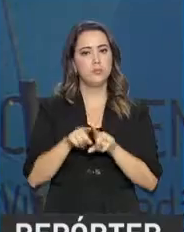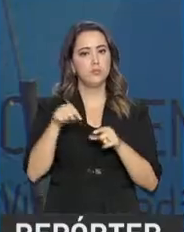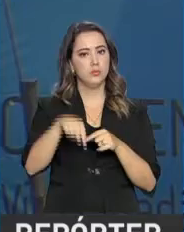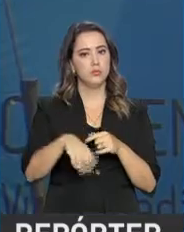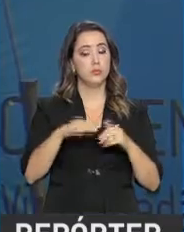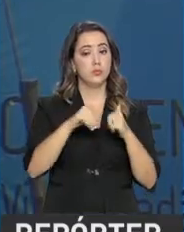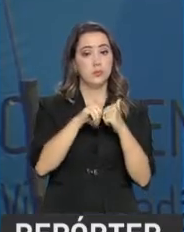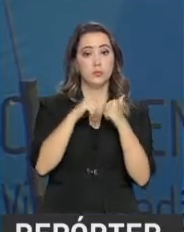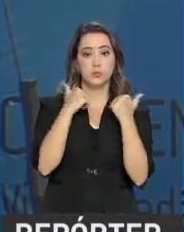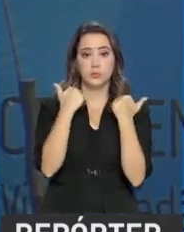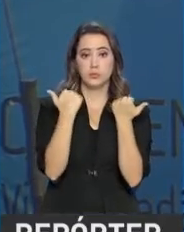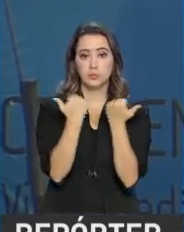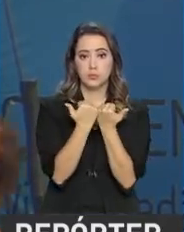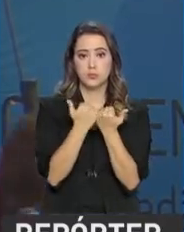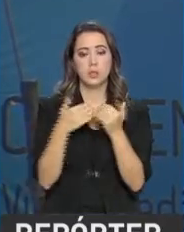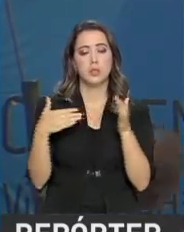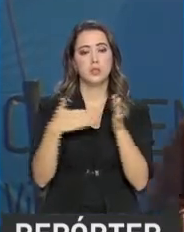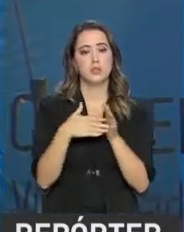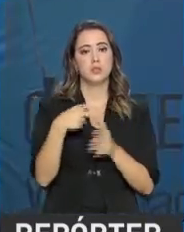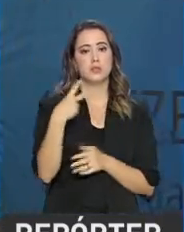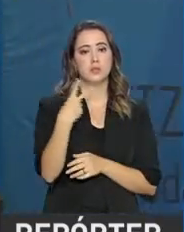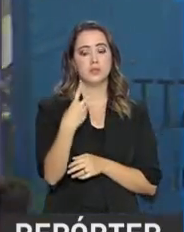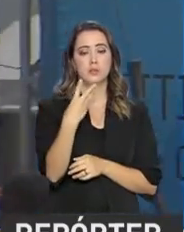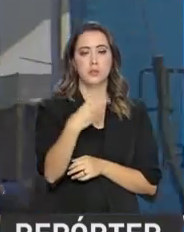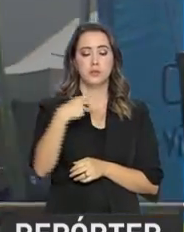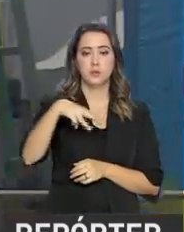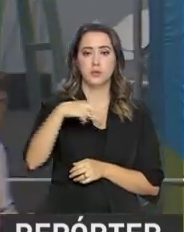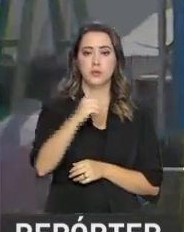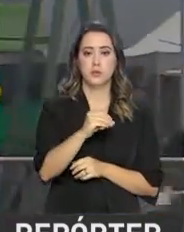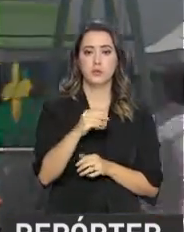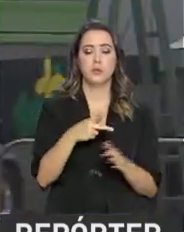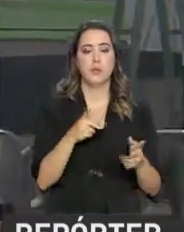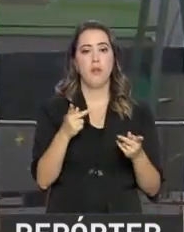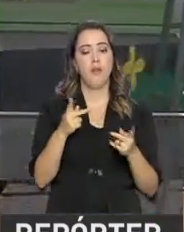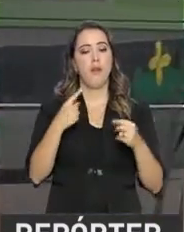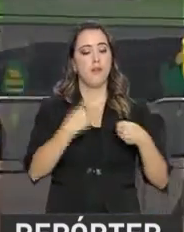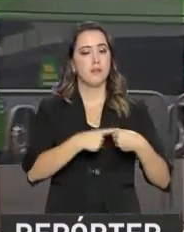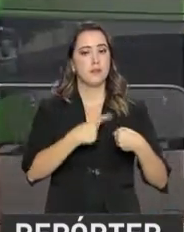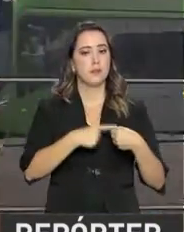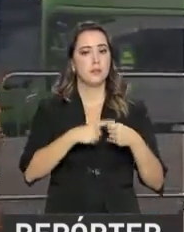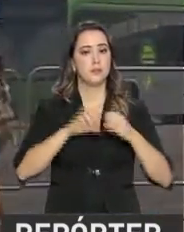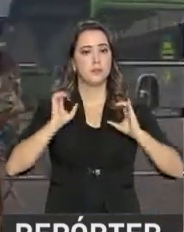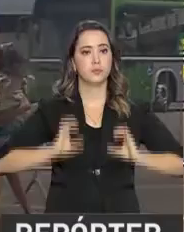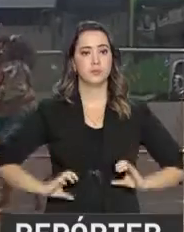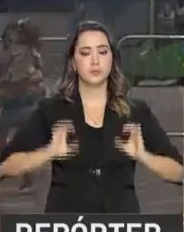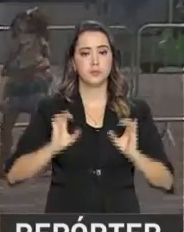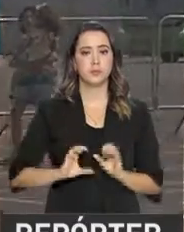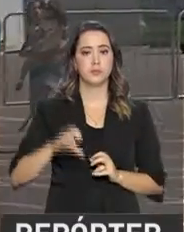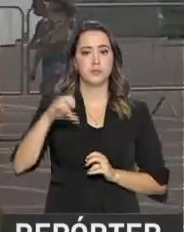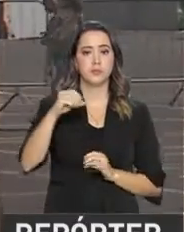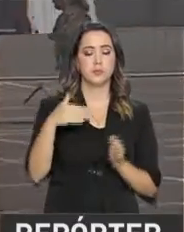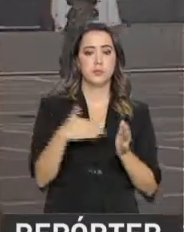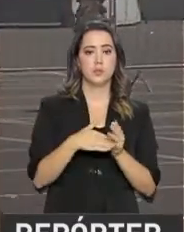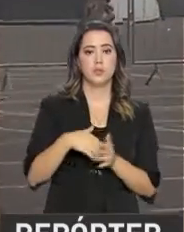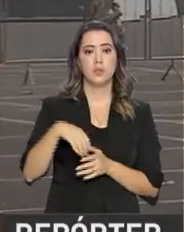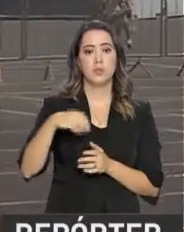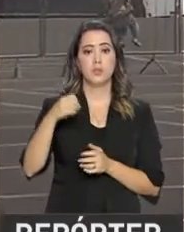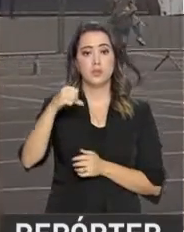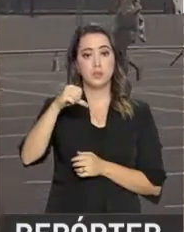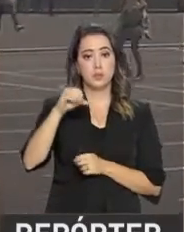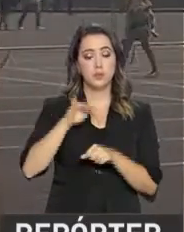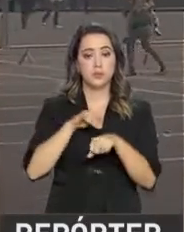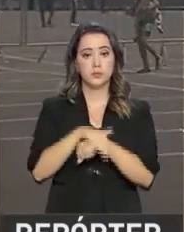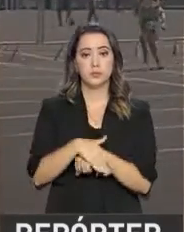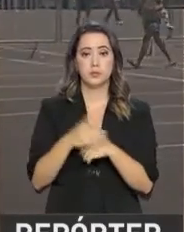até 23 de março a vila cidadão vai funcionar das 9 horas da manhã até às nove da noite e